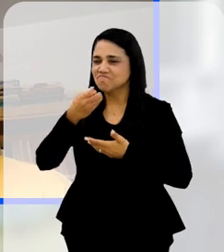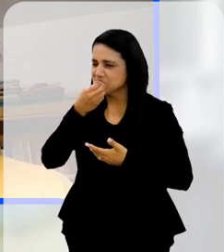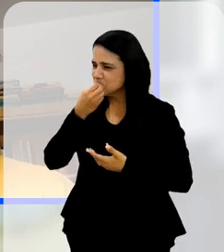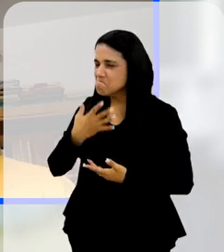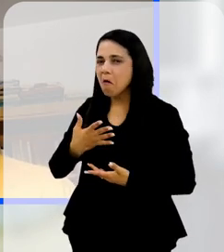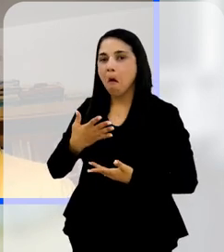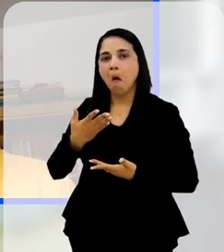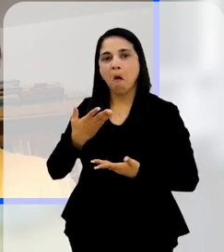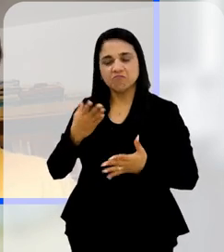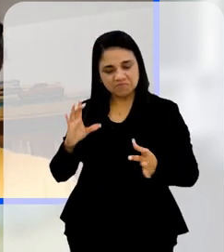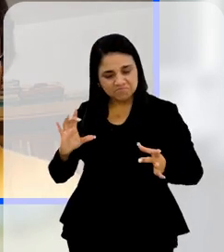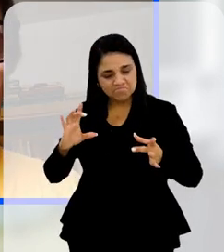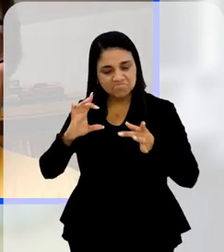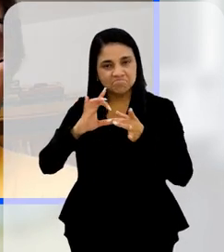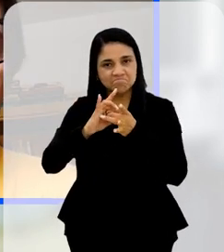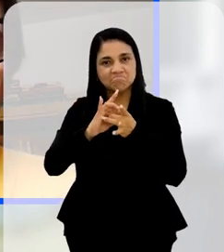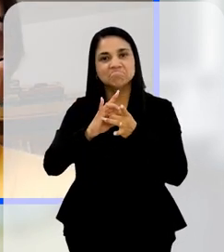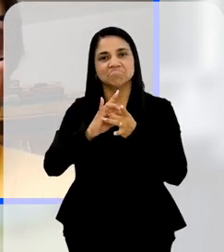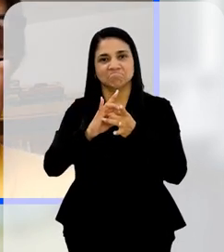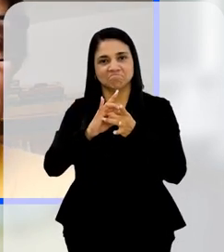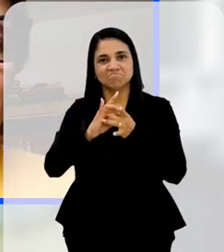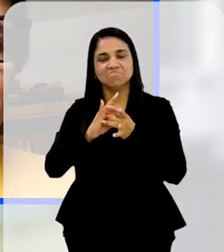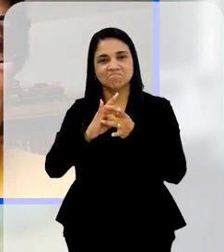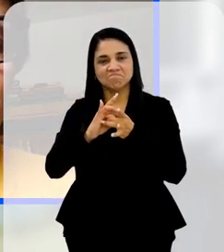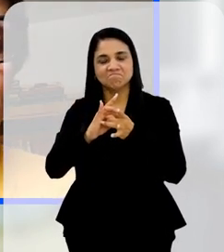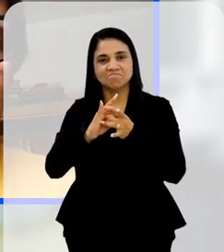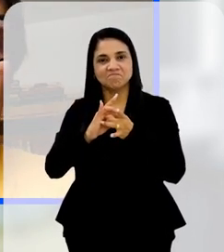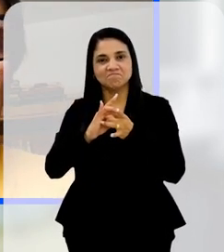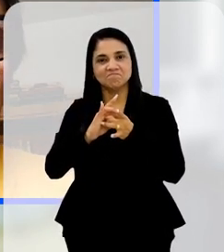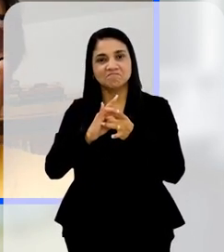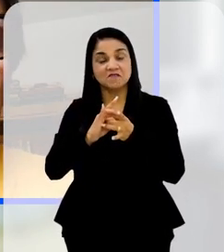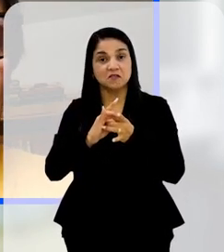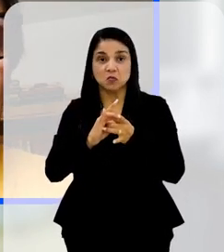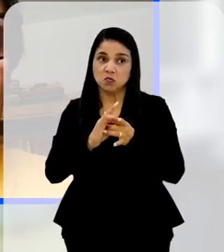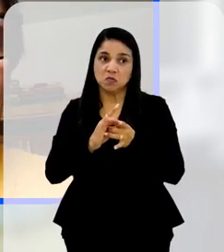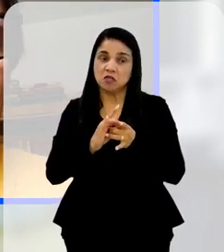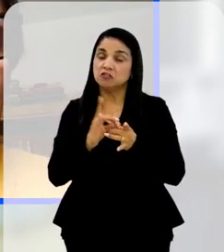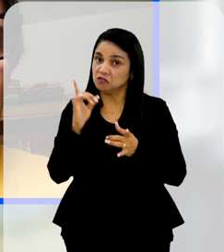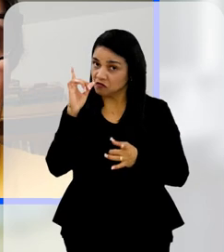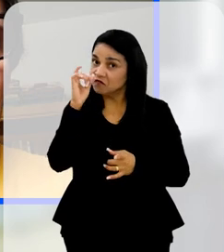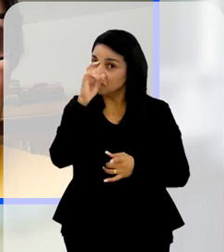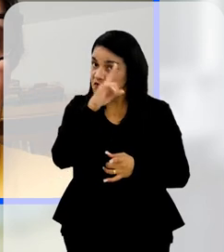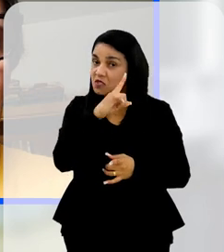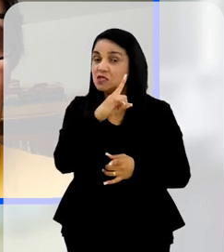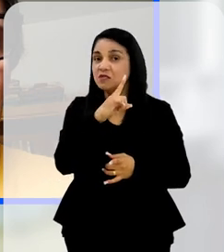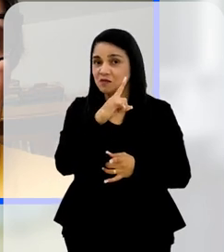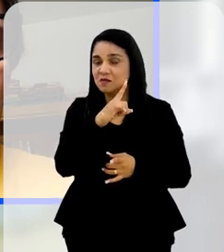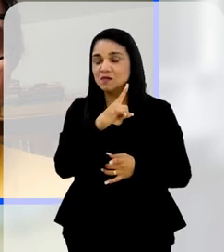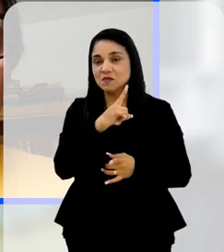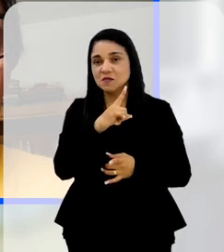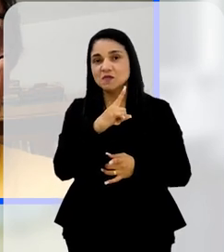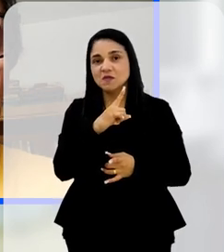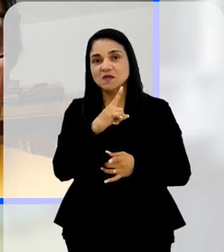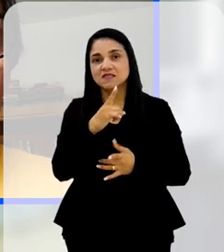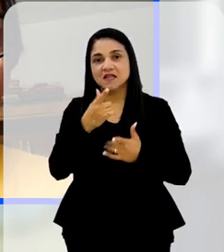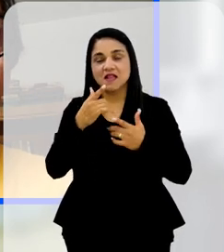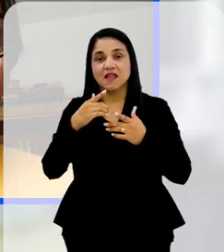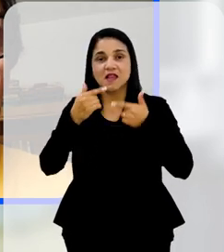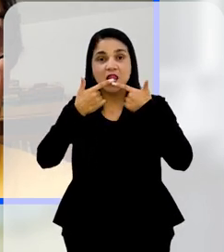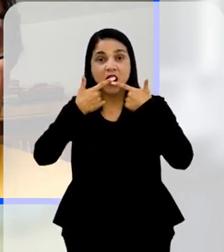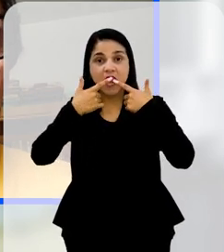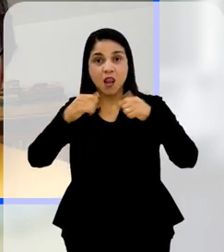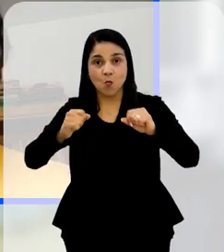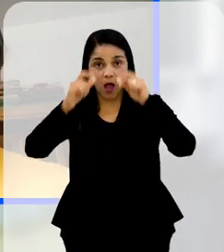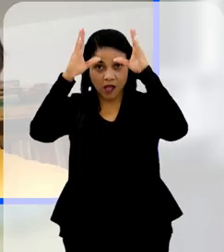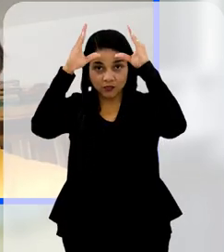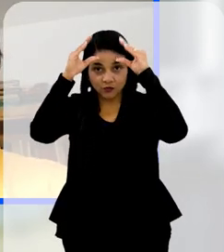bastante boa, bastante integrada mesmo, quer dizer, coisa que não é muito comum, muitas vezes é difícil essas linguagens